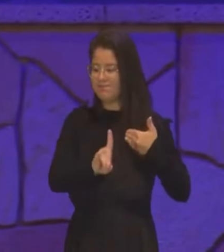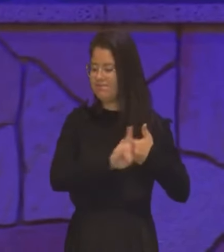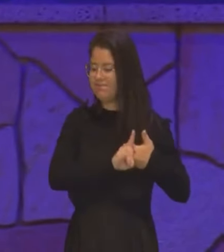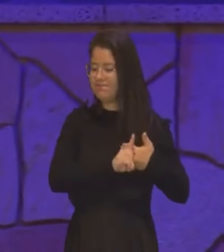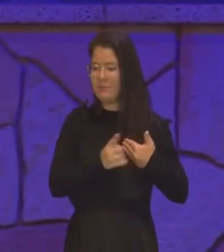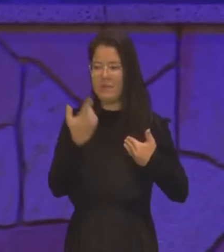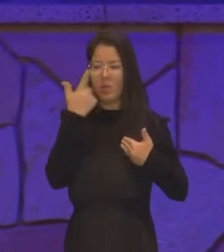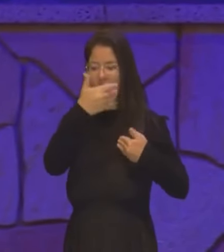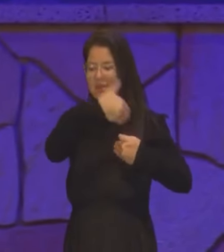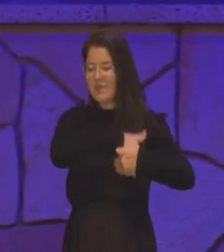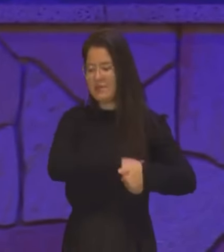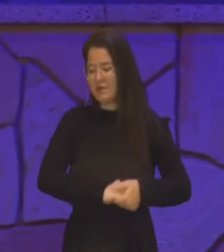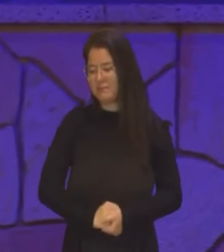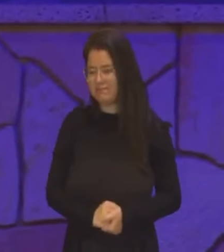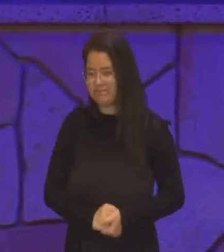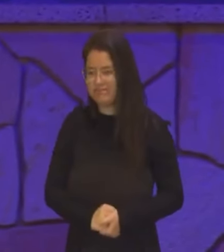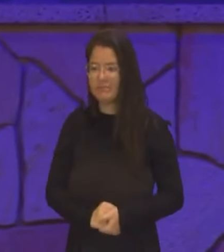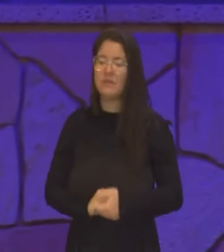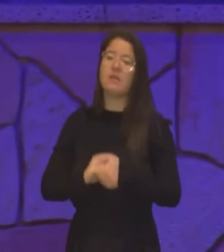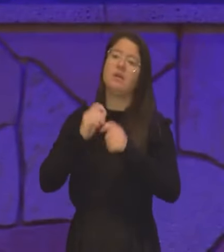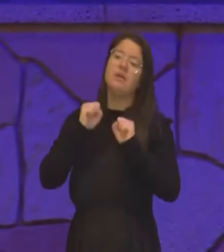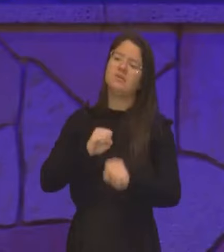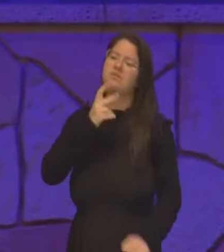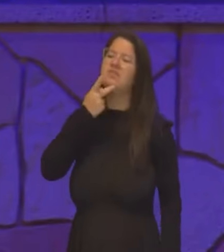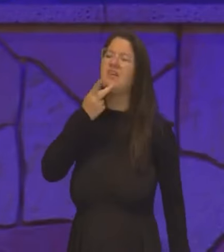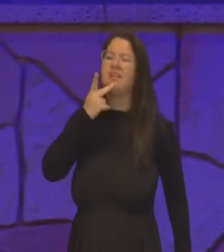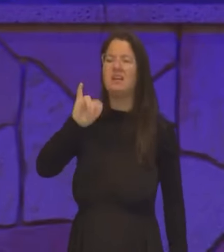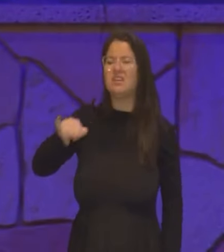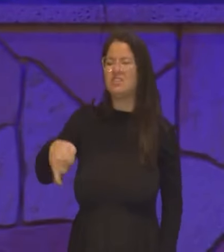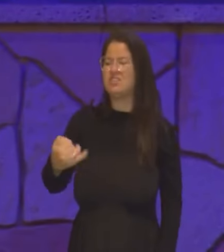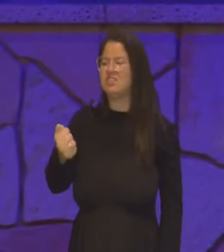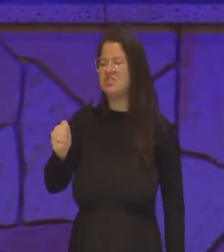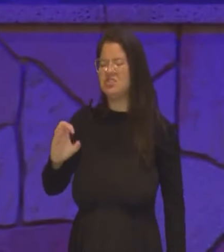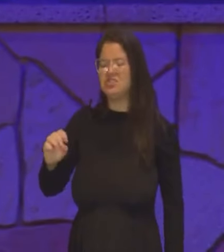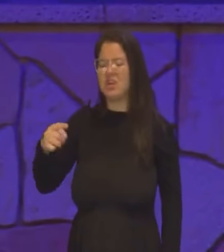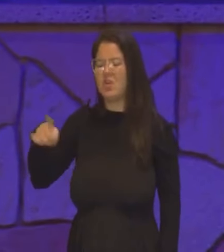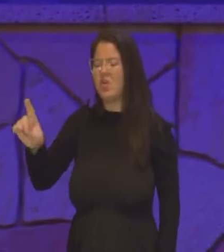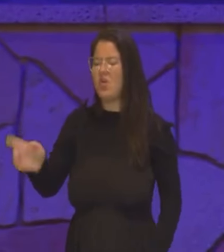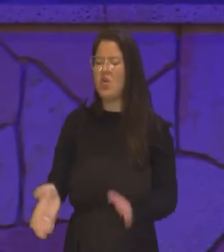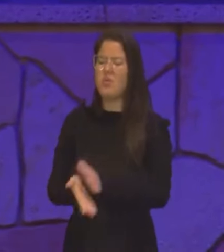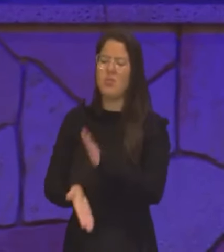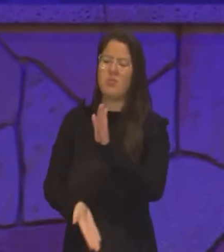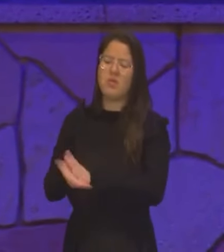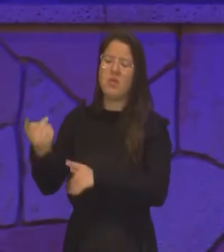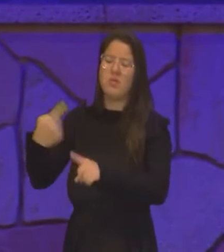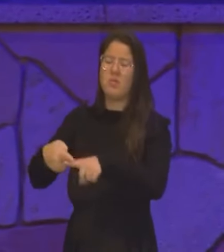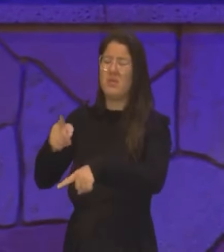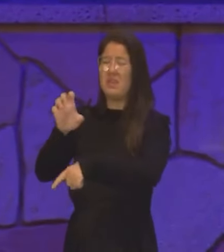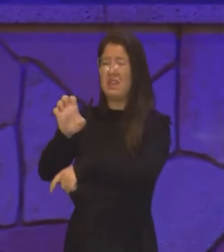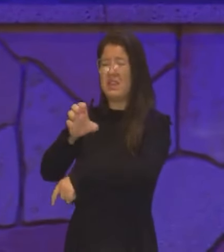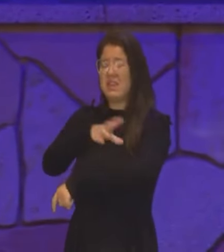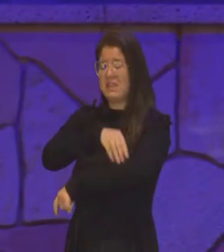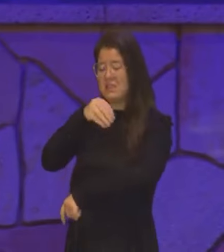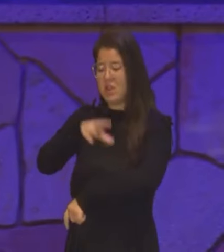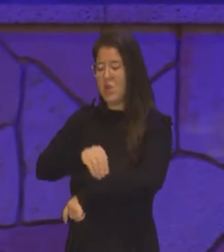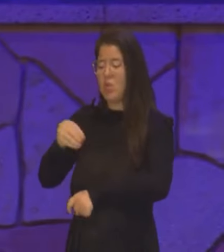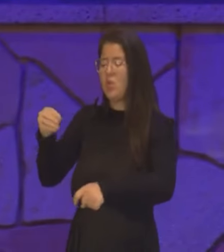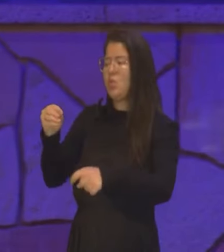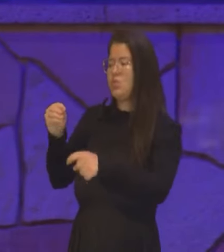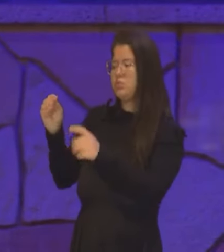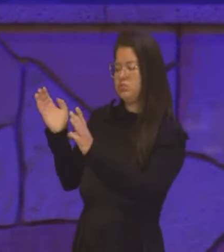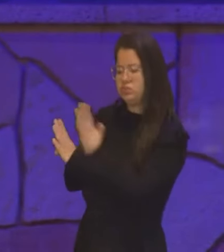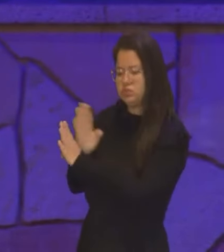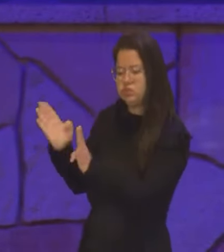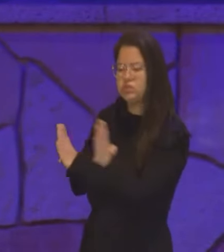Lembro, por exemplo, e posso citar Jacó quando estava em fuga, porque o seu irmão Esaú vinha atrás dele